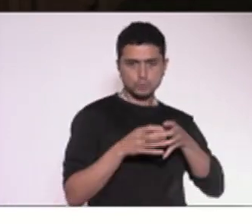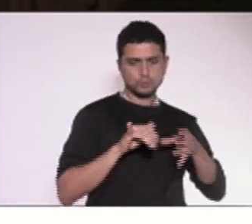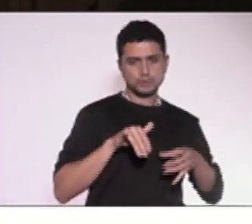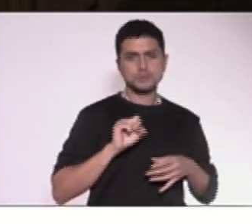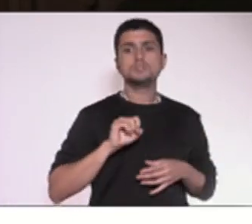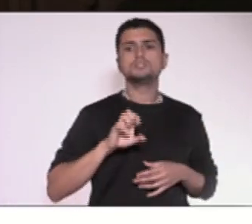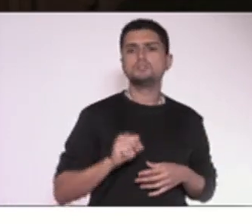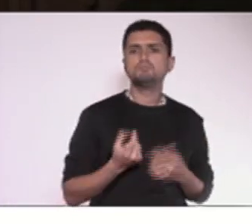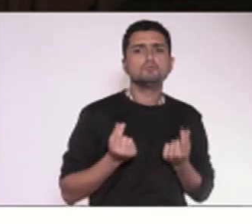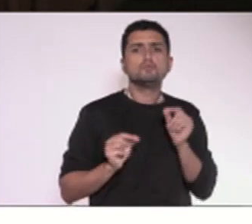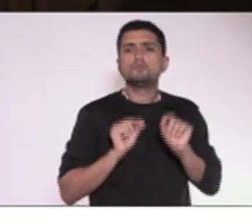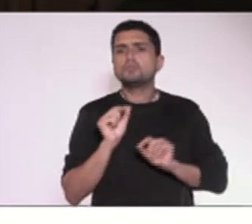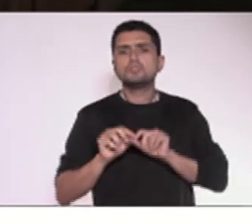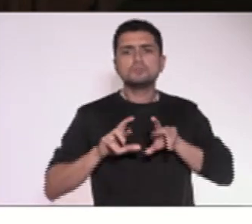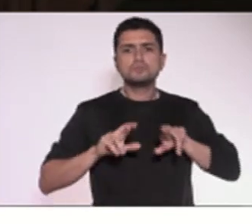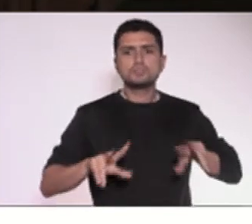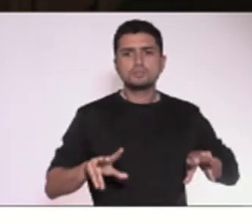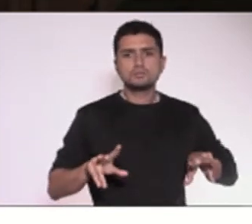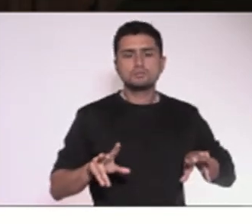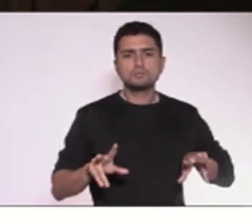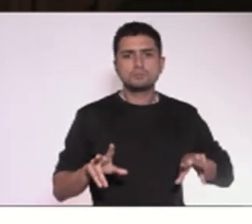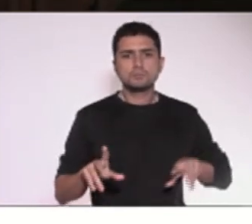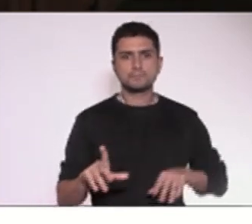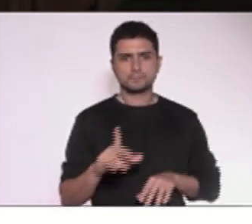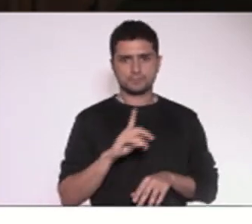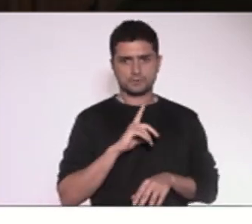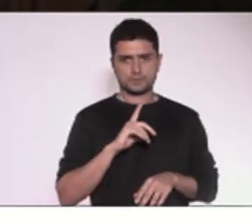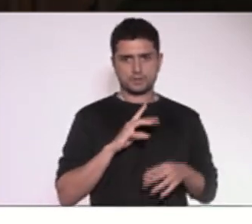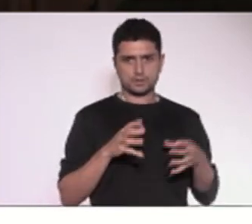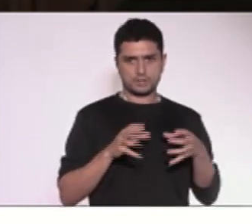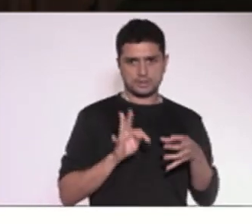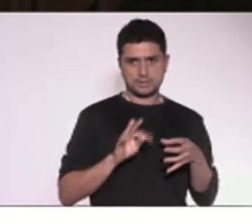PCC do grupo terrorista Al-Qaeda?